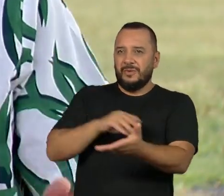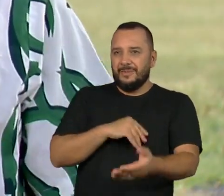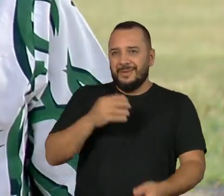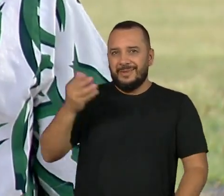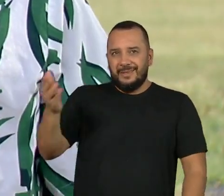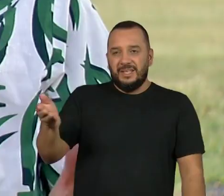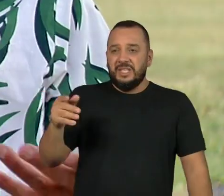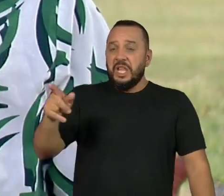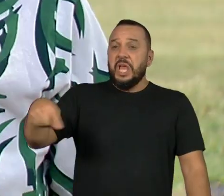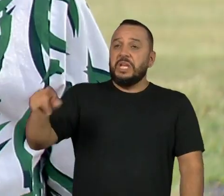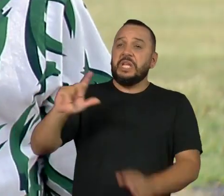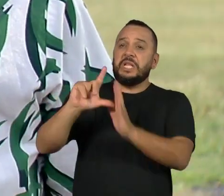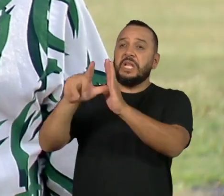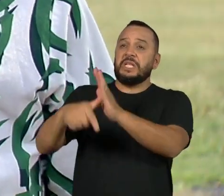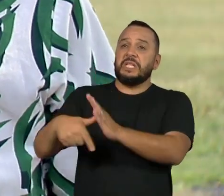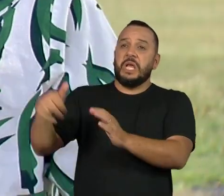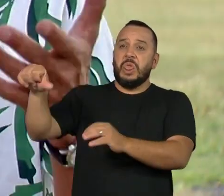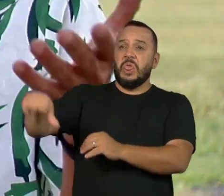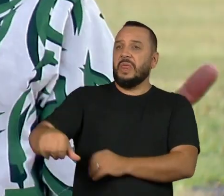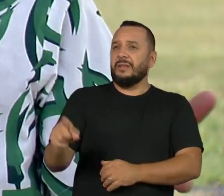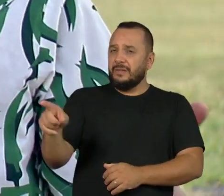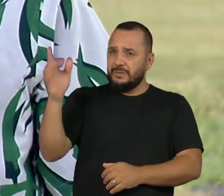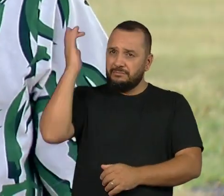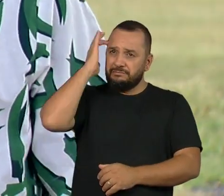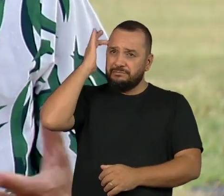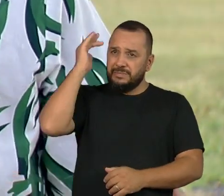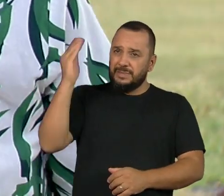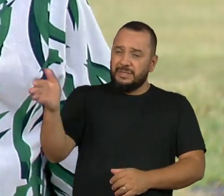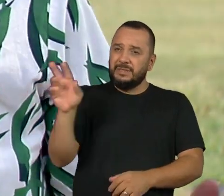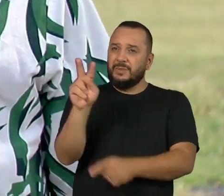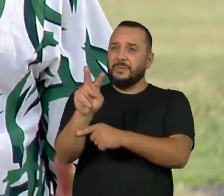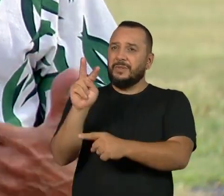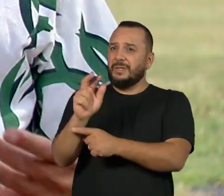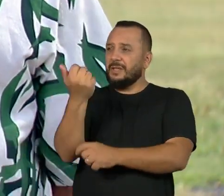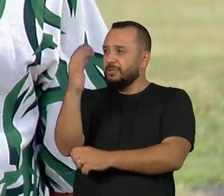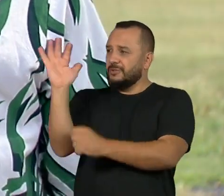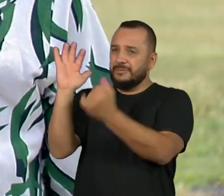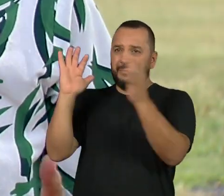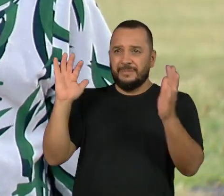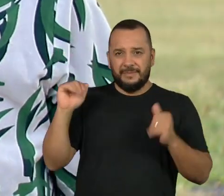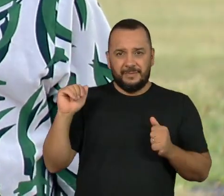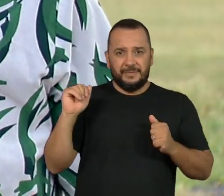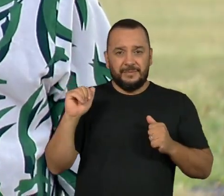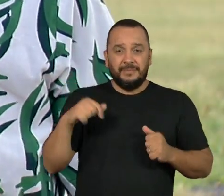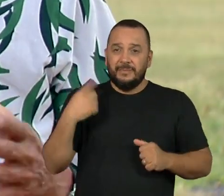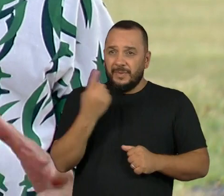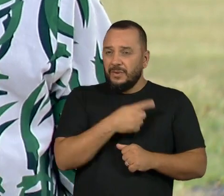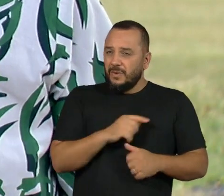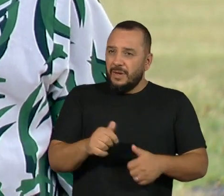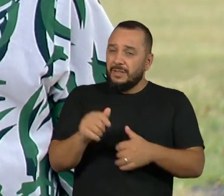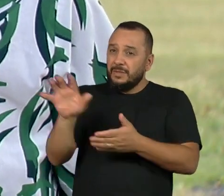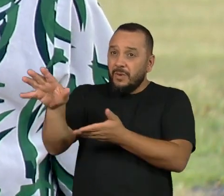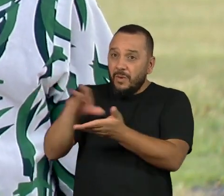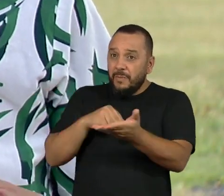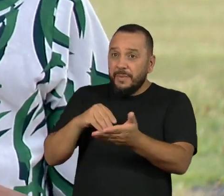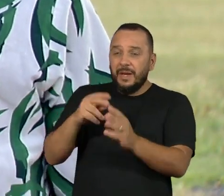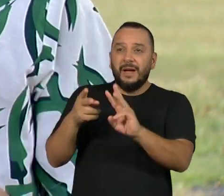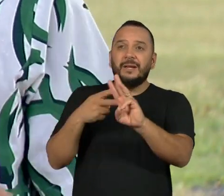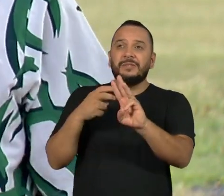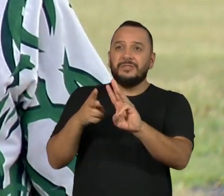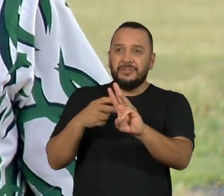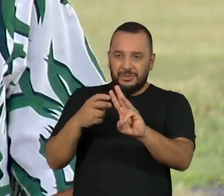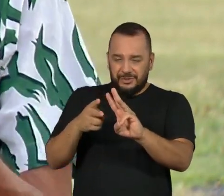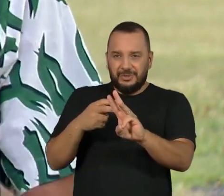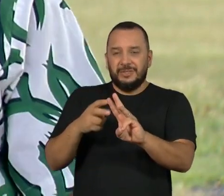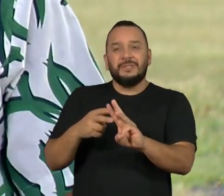chamados de primitivos e atrasados. No entanto, se os seguíssemos melhor, né,